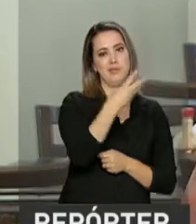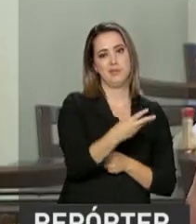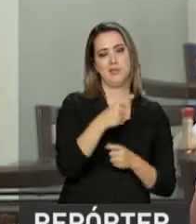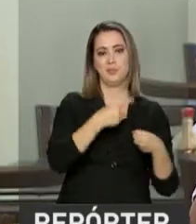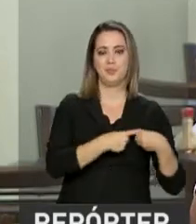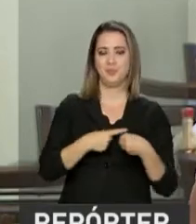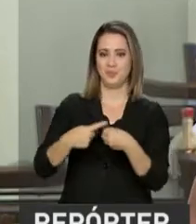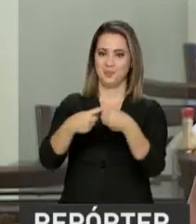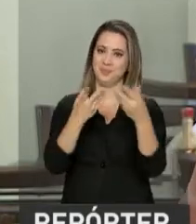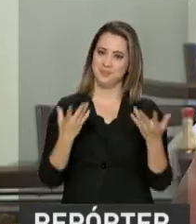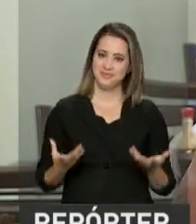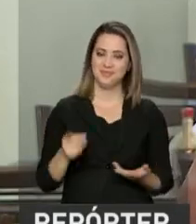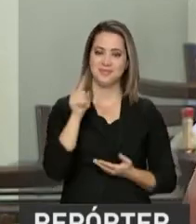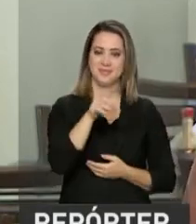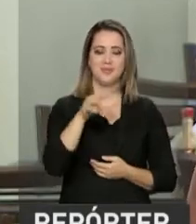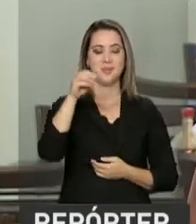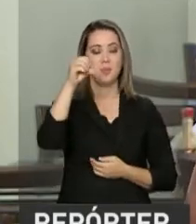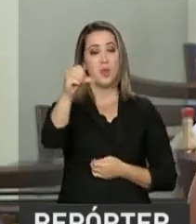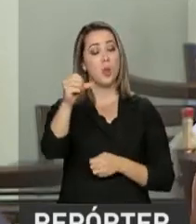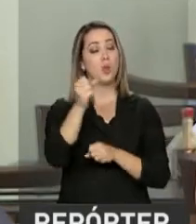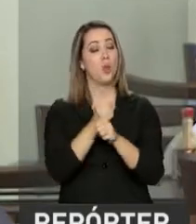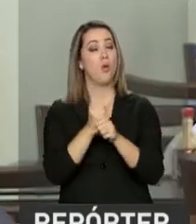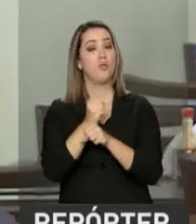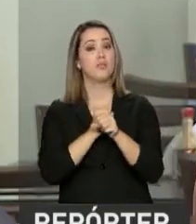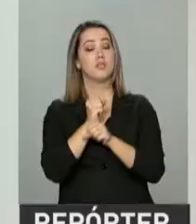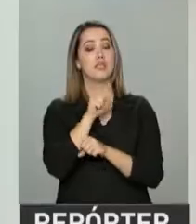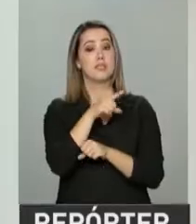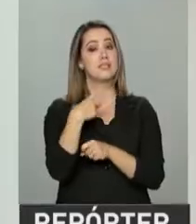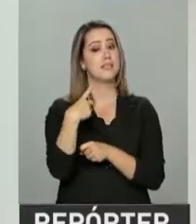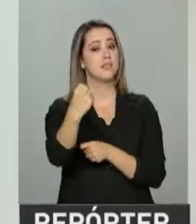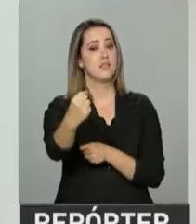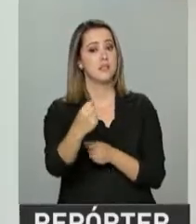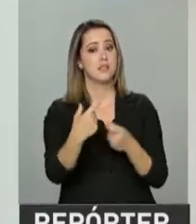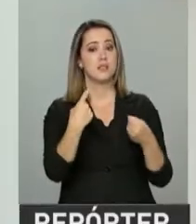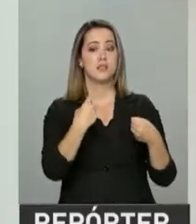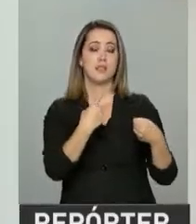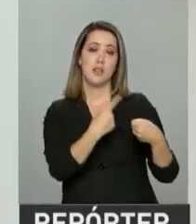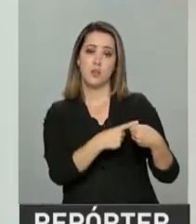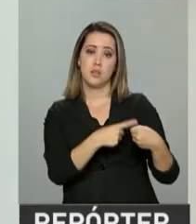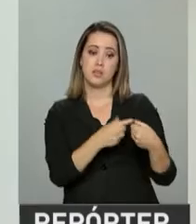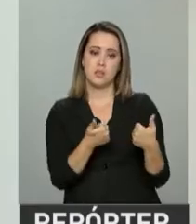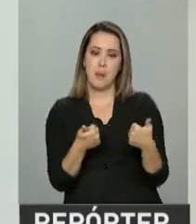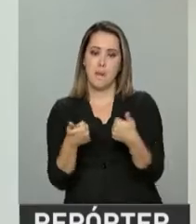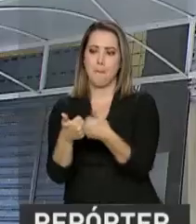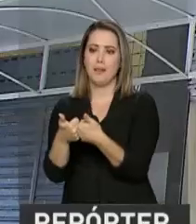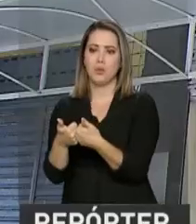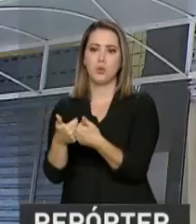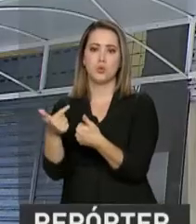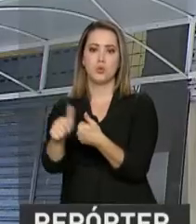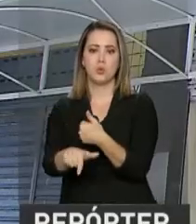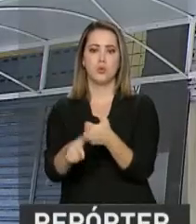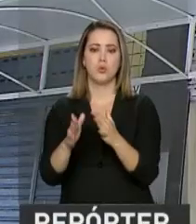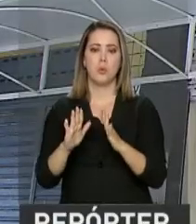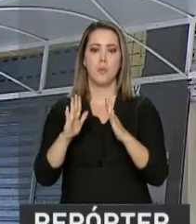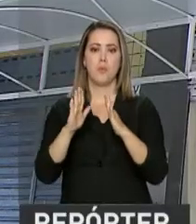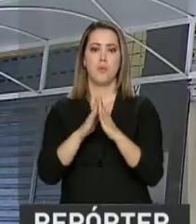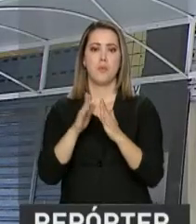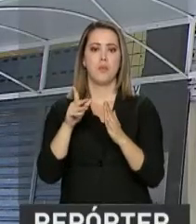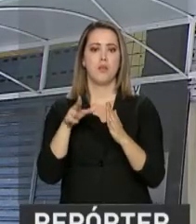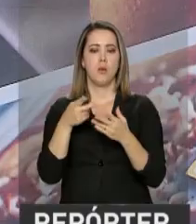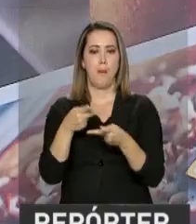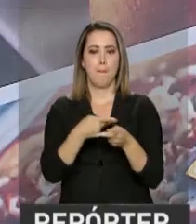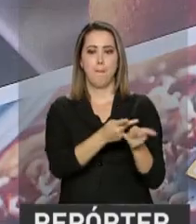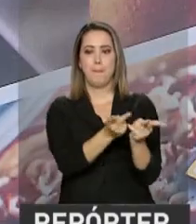Há 9 anos, Wilson saiu do município pernambucano de Verdejante rumo ao vizinho Salgueiro para montar uma